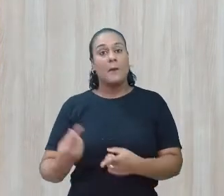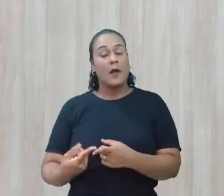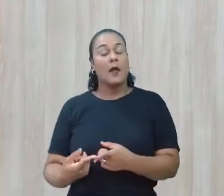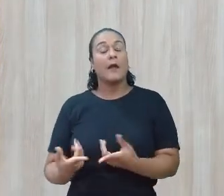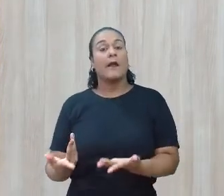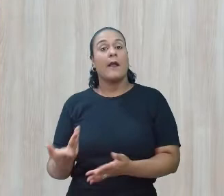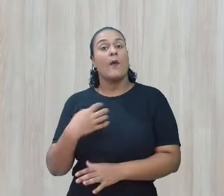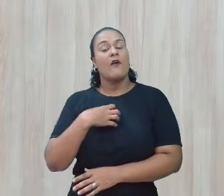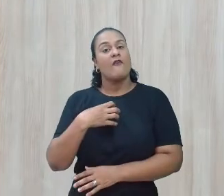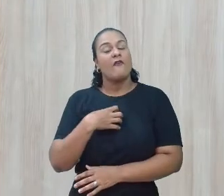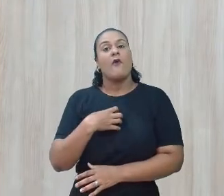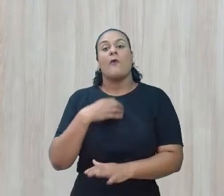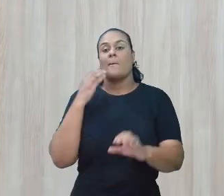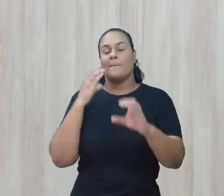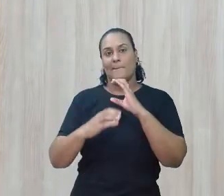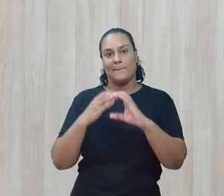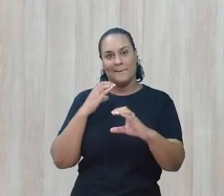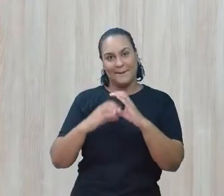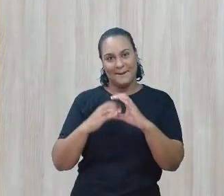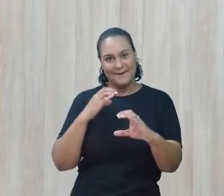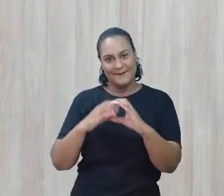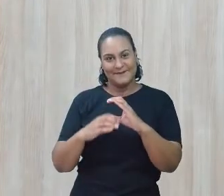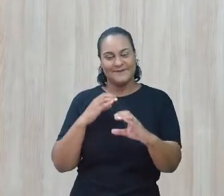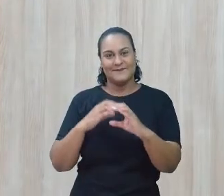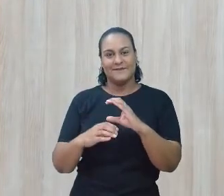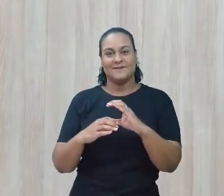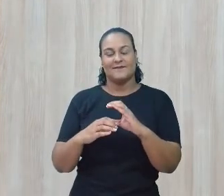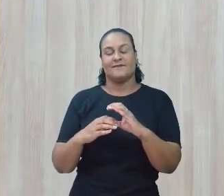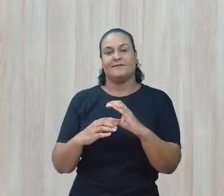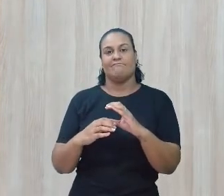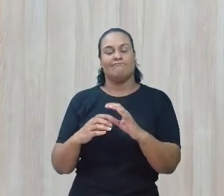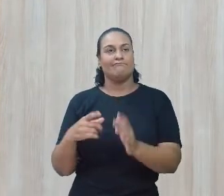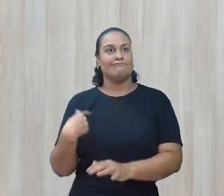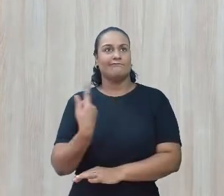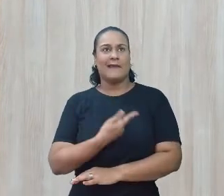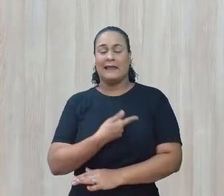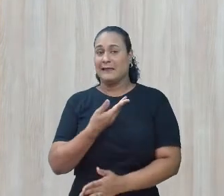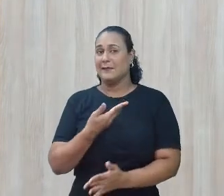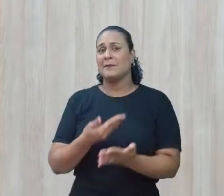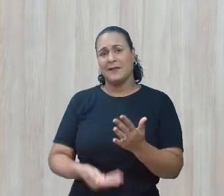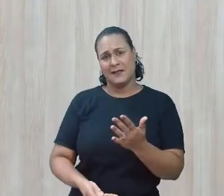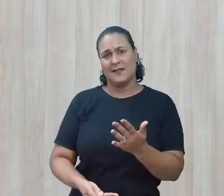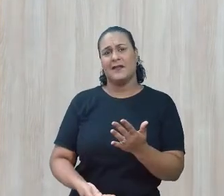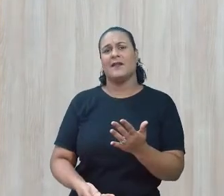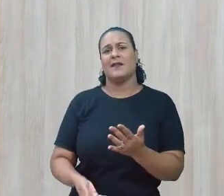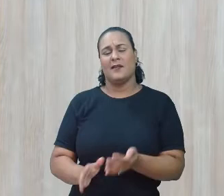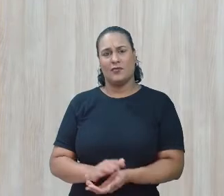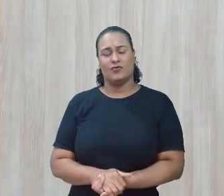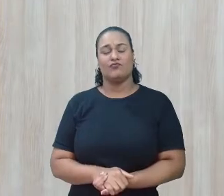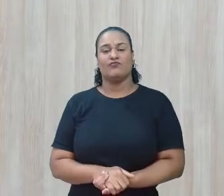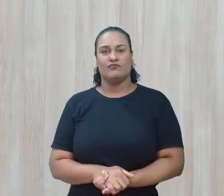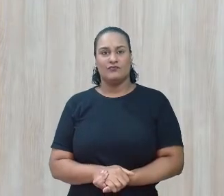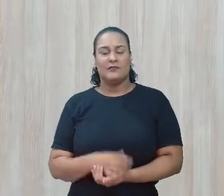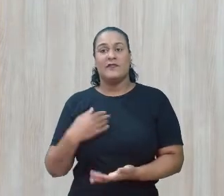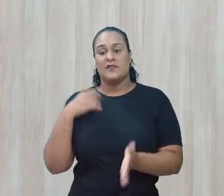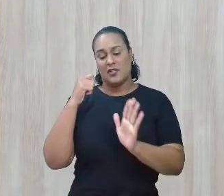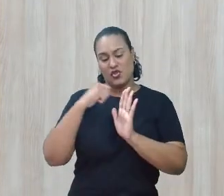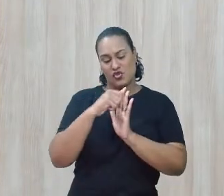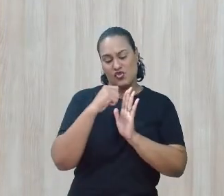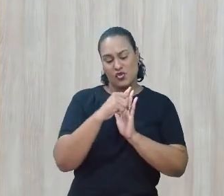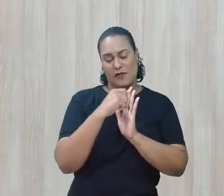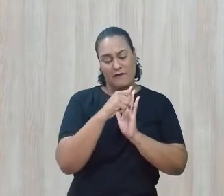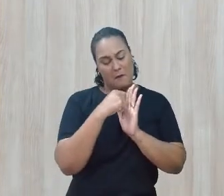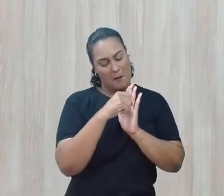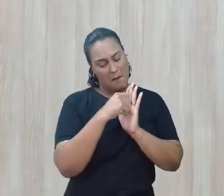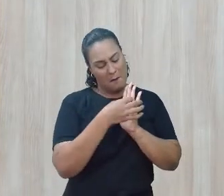de comunicação, essa forma de comunicação, a gente perdeu um pouco pelas vias oficiais de você escrever